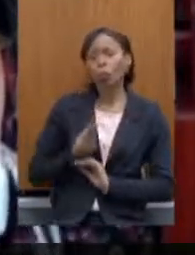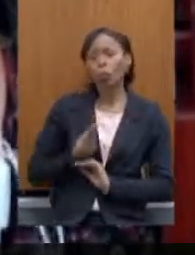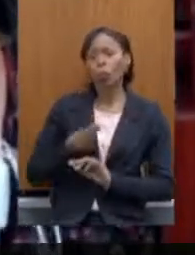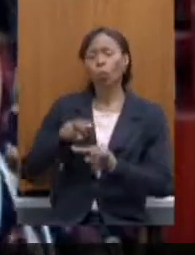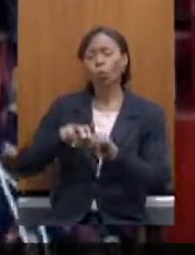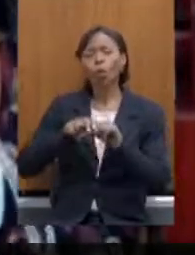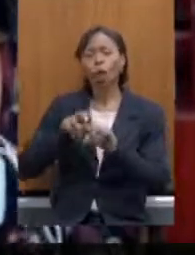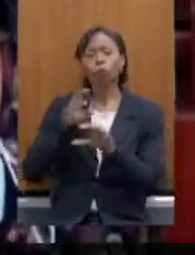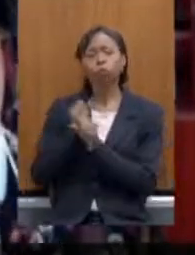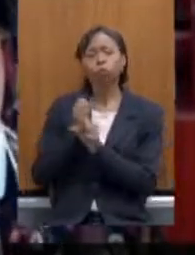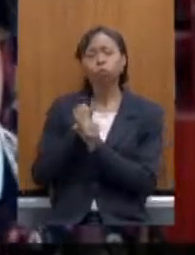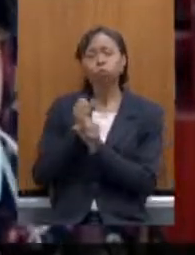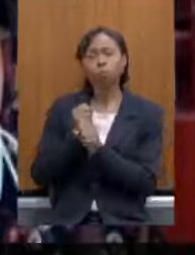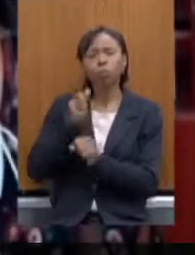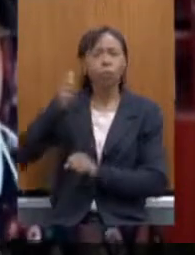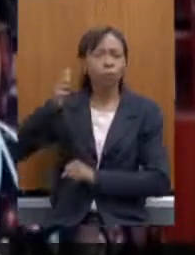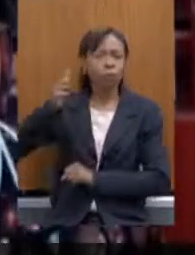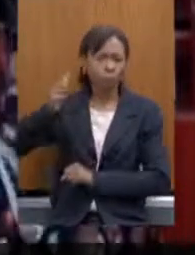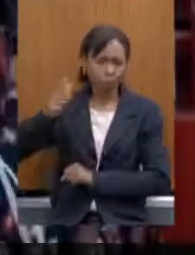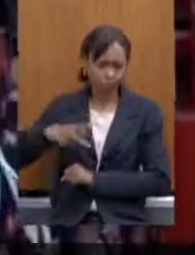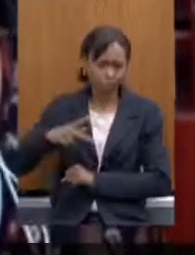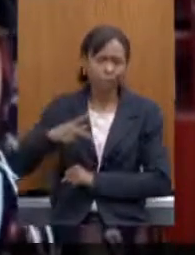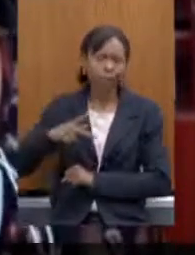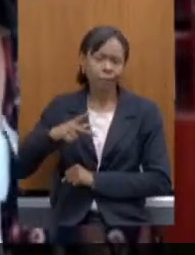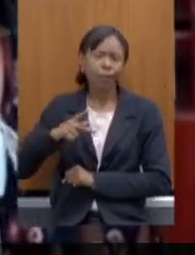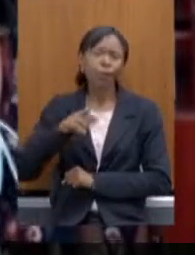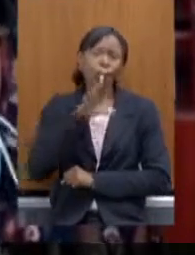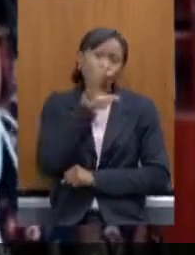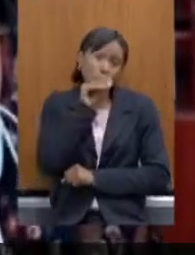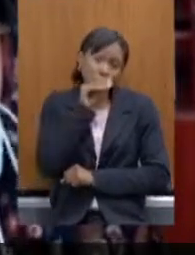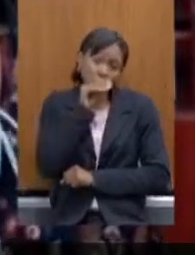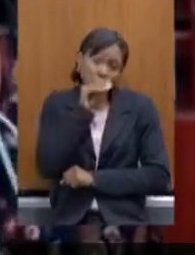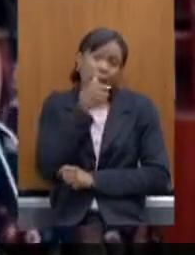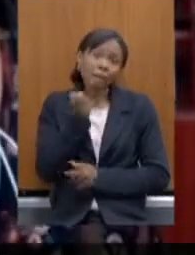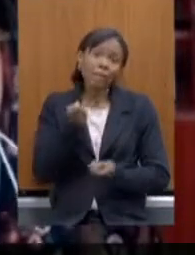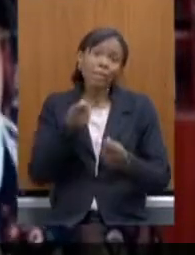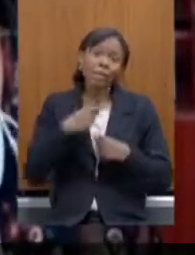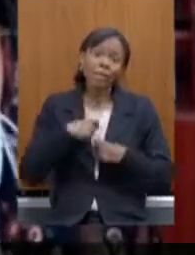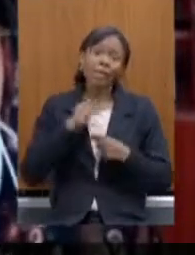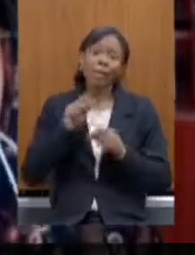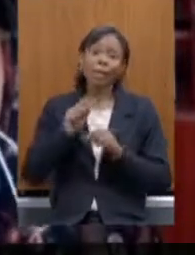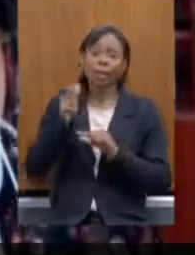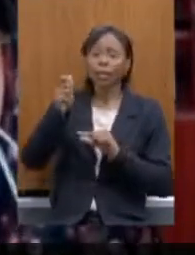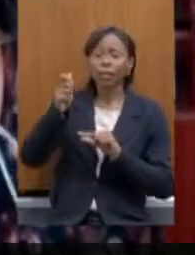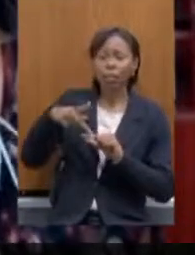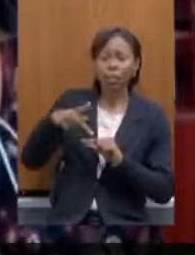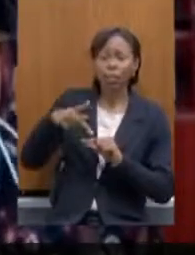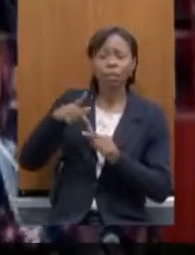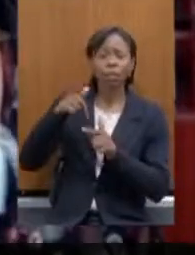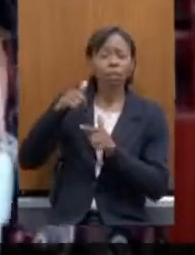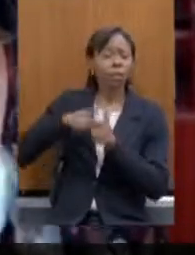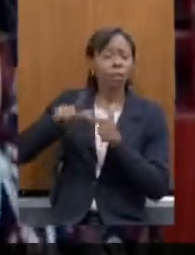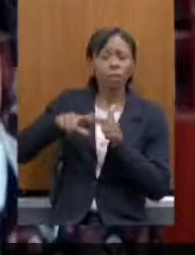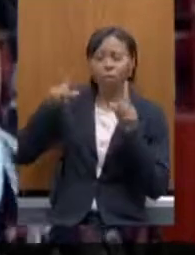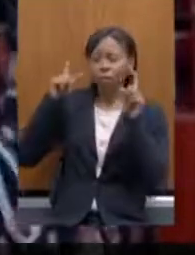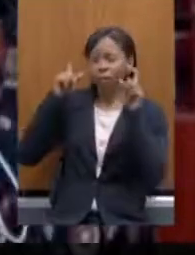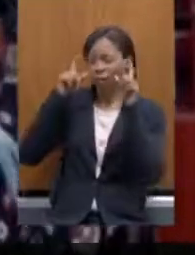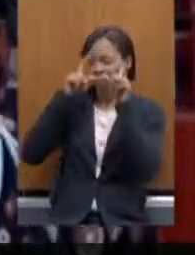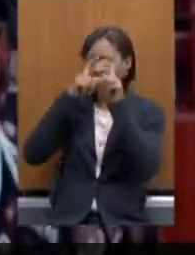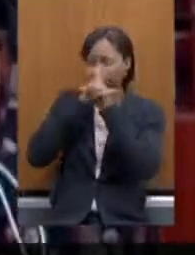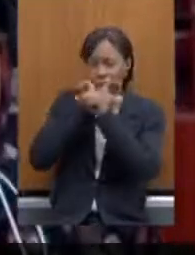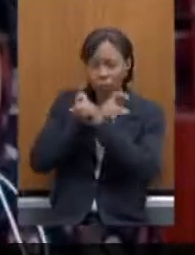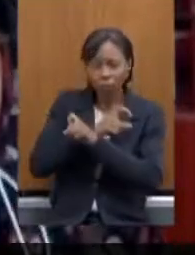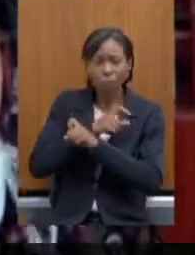o cálculo da aposentadoria os servidores terão a sua aposentadoria dificultada cada vez